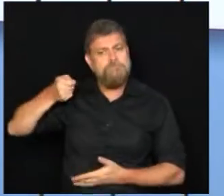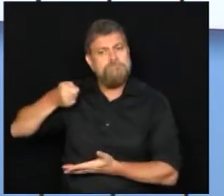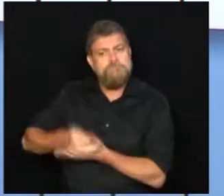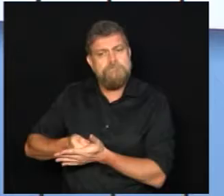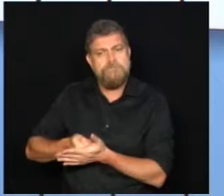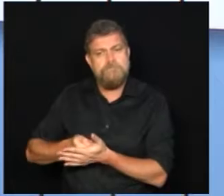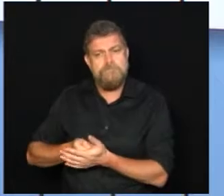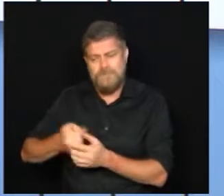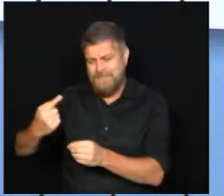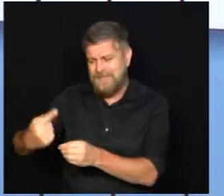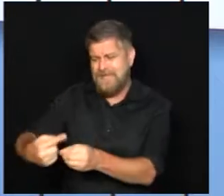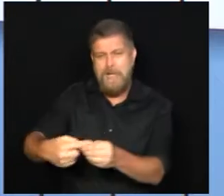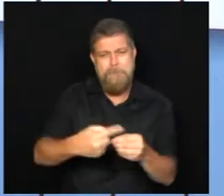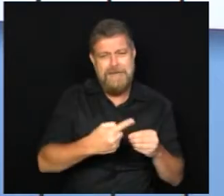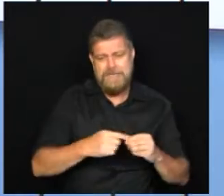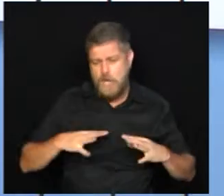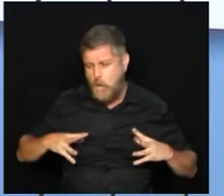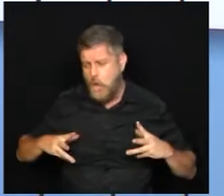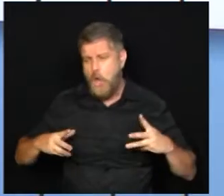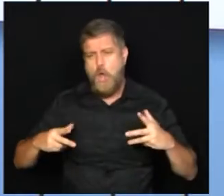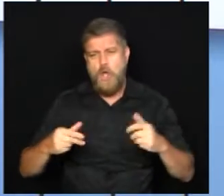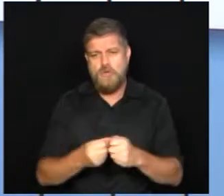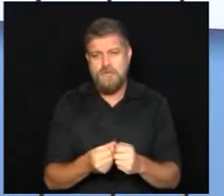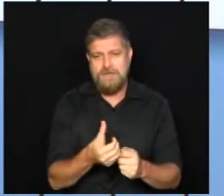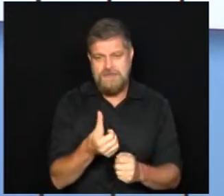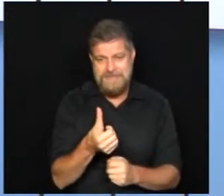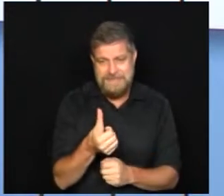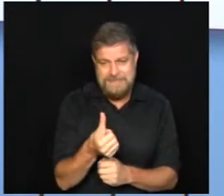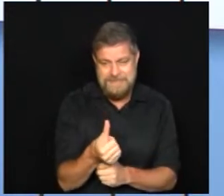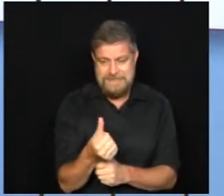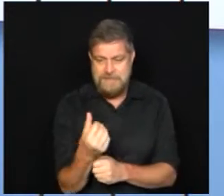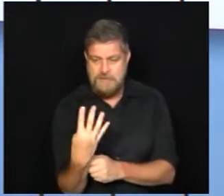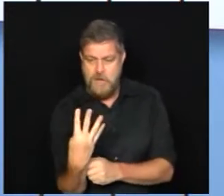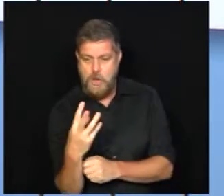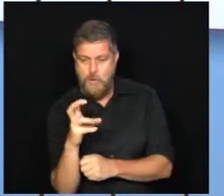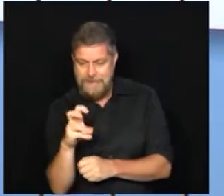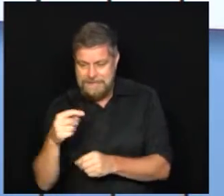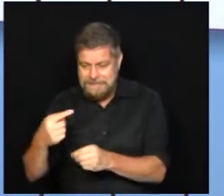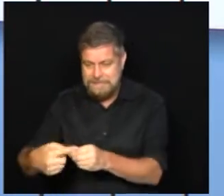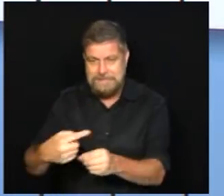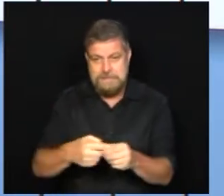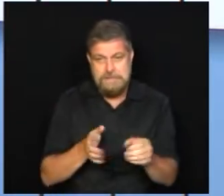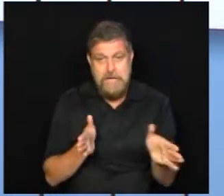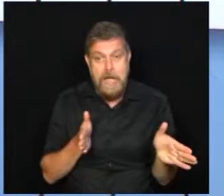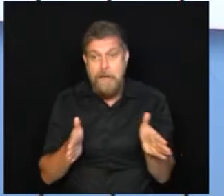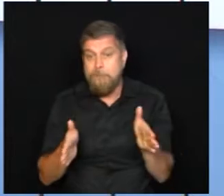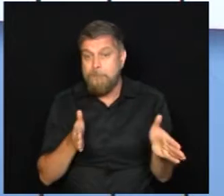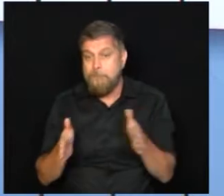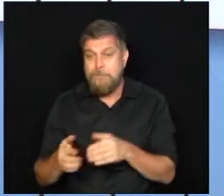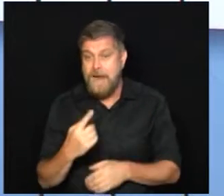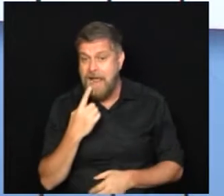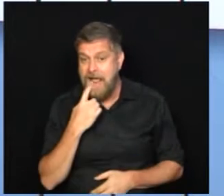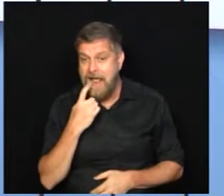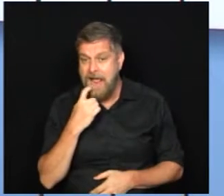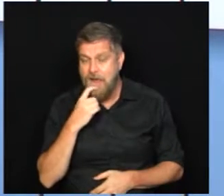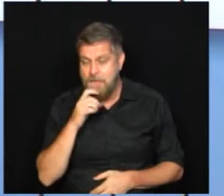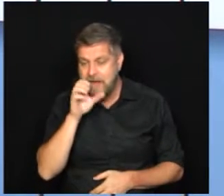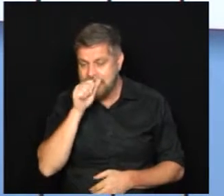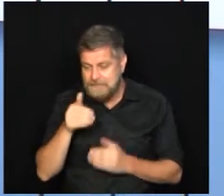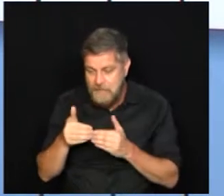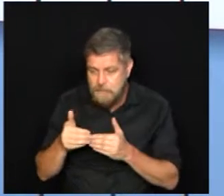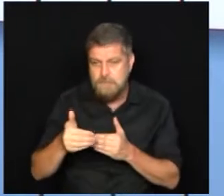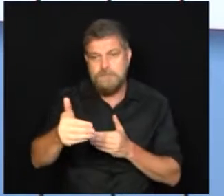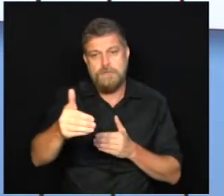todos os municípios Paulistas os 645 estão estarão a partir de sábado também